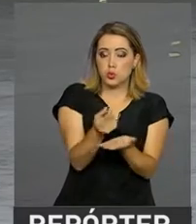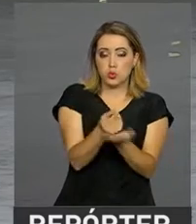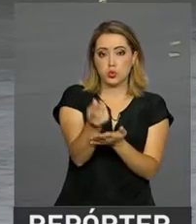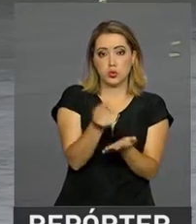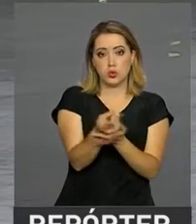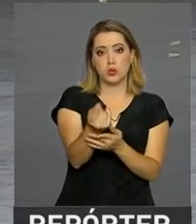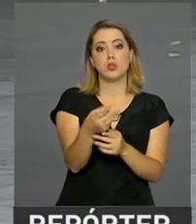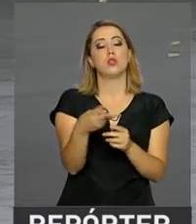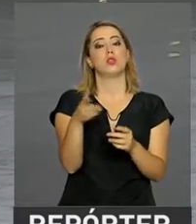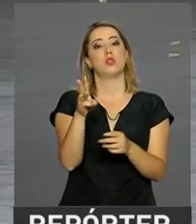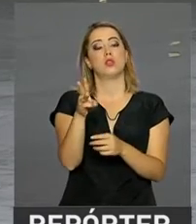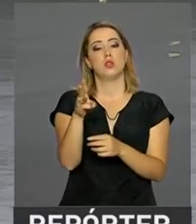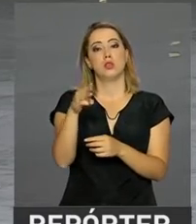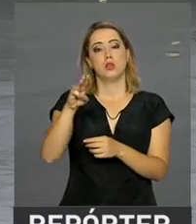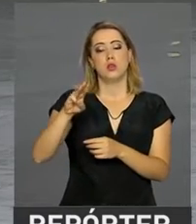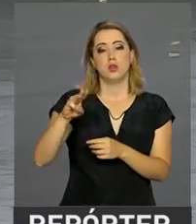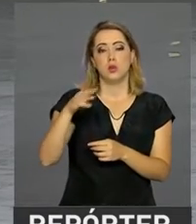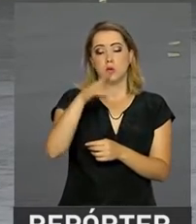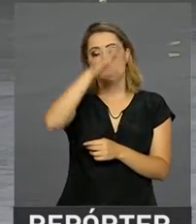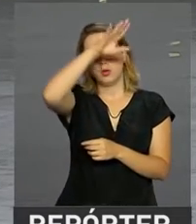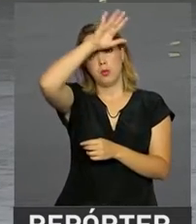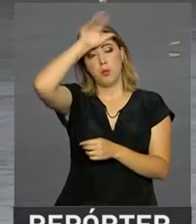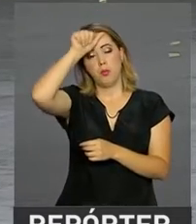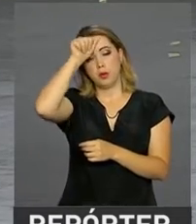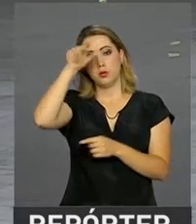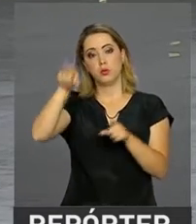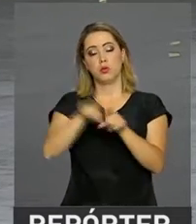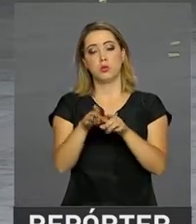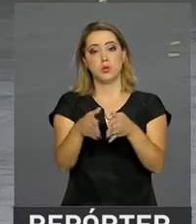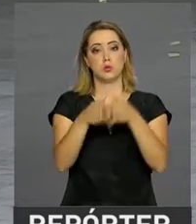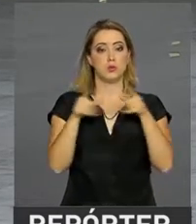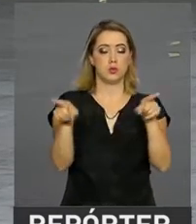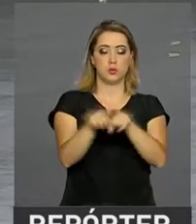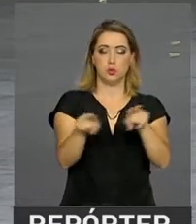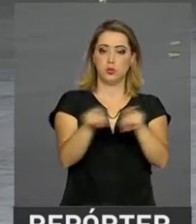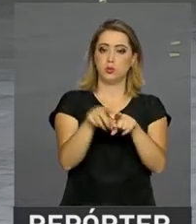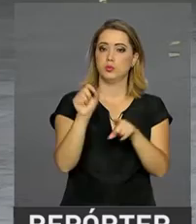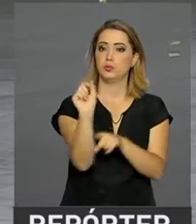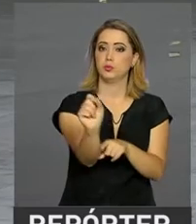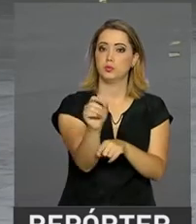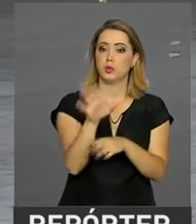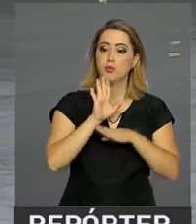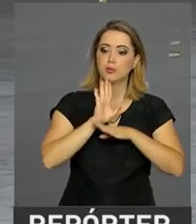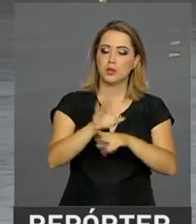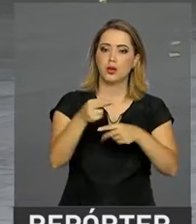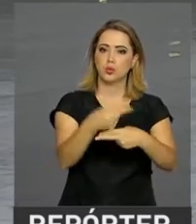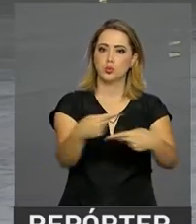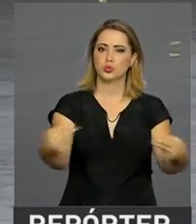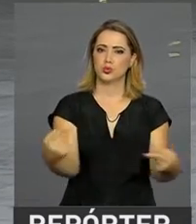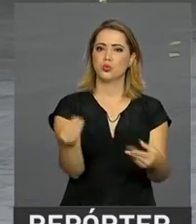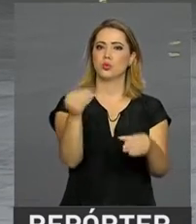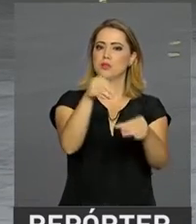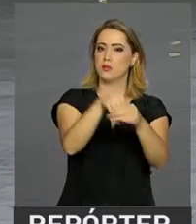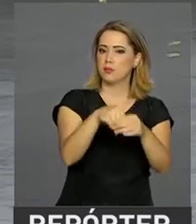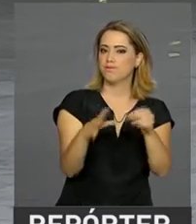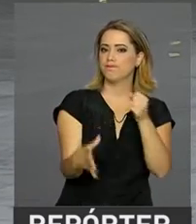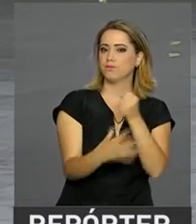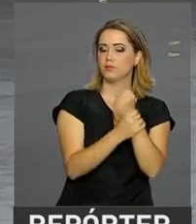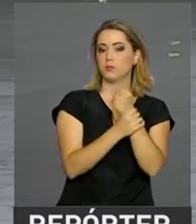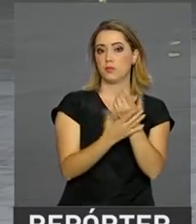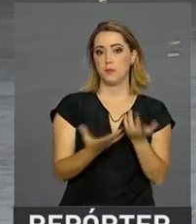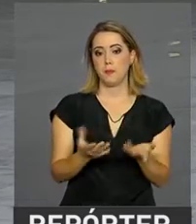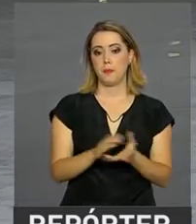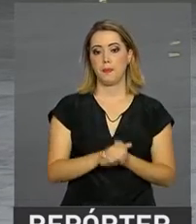equipamentos de segurança para instalar nas penitenciárias dos estados os pedidos ainda não foram oficializados do estado mato grosso